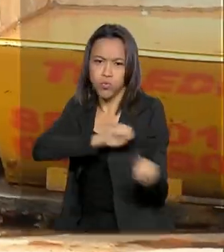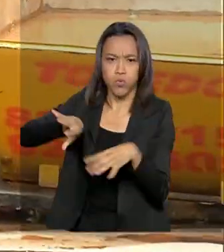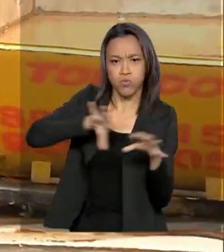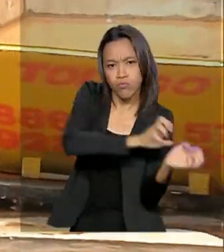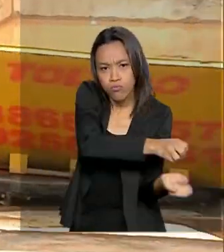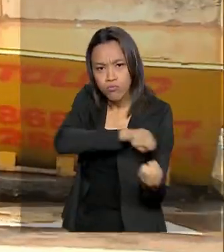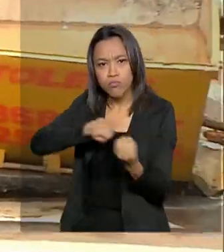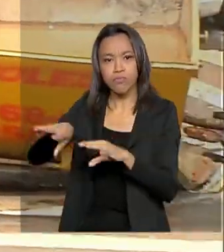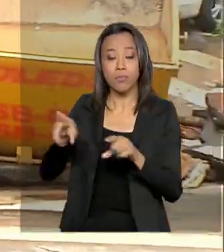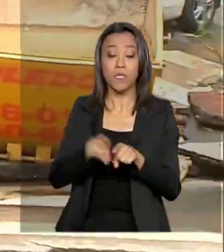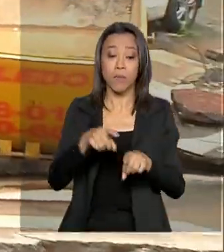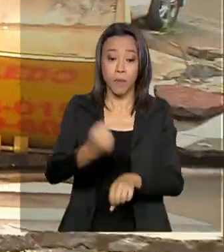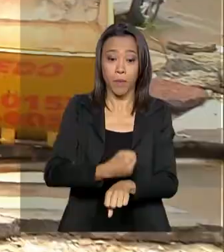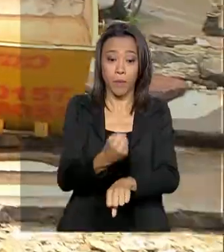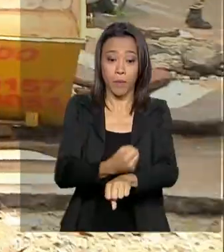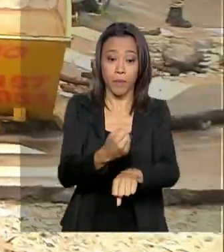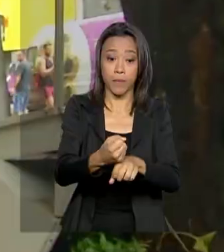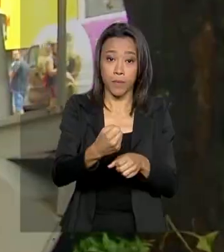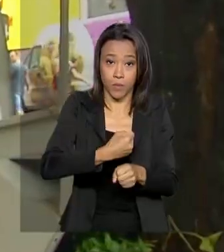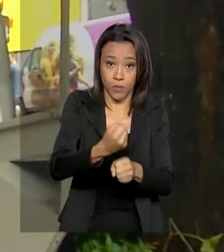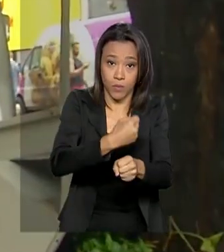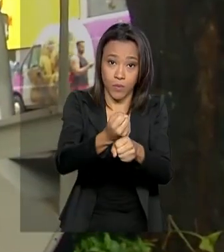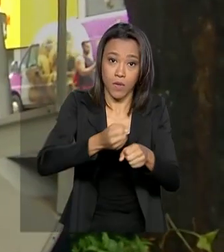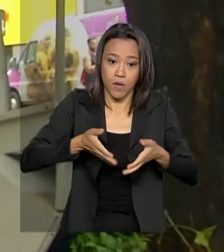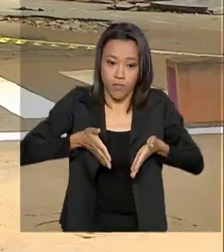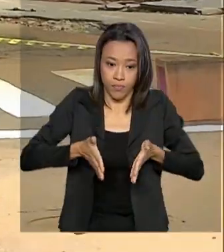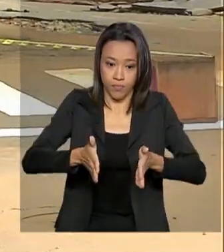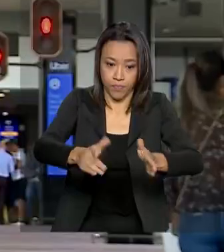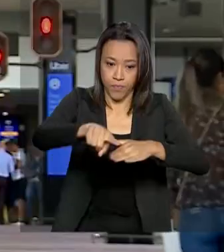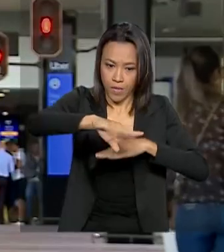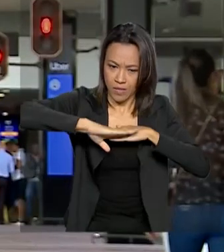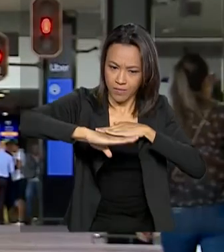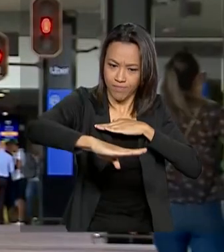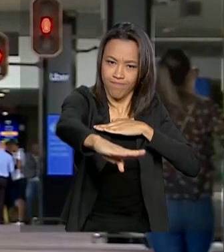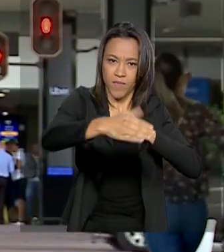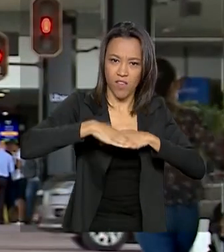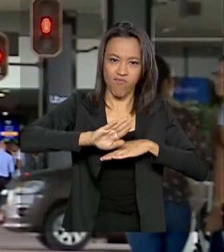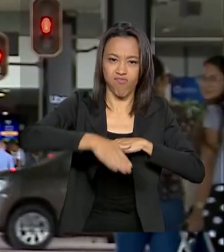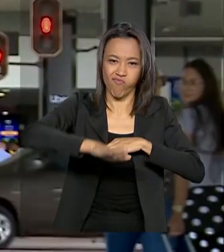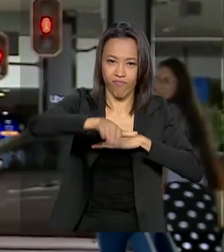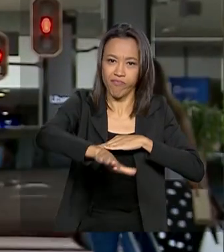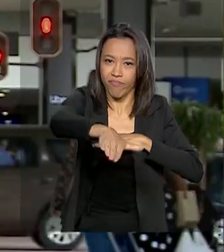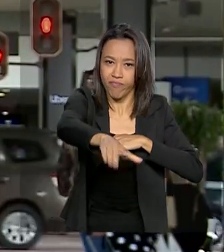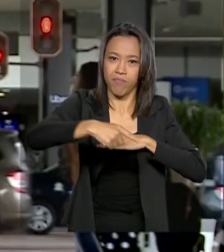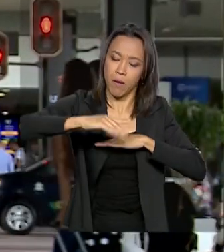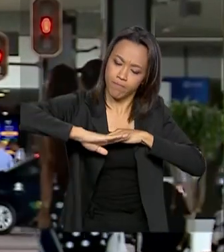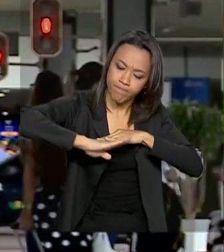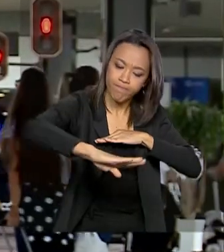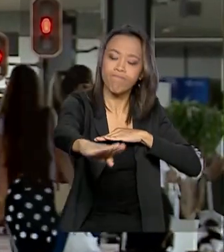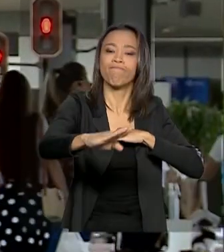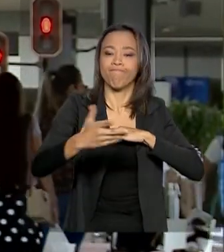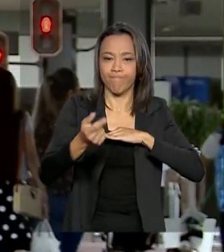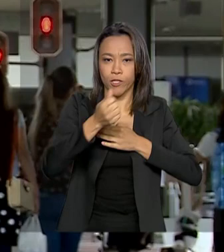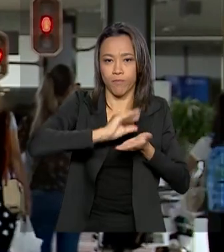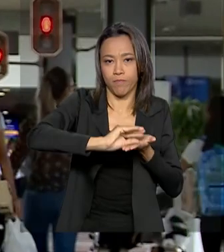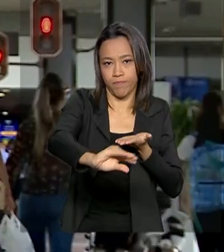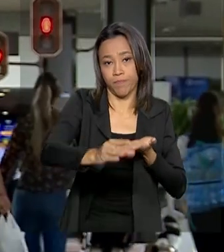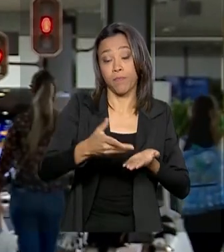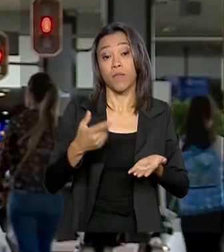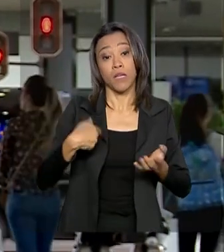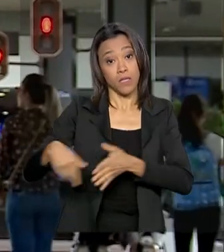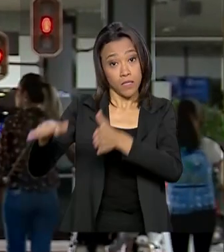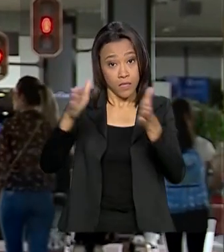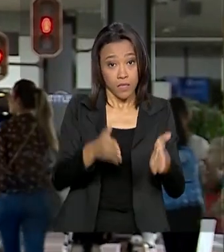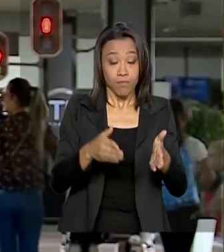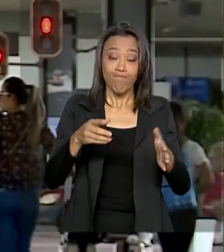da Avenida Tereza Cristina, uma das mais afetadas pelas chuvas na capital mineira. Segundo o Instituto Nacional de